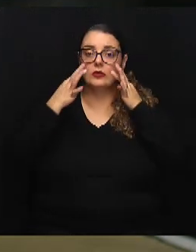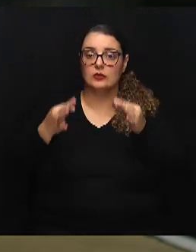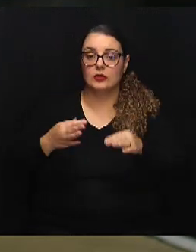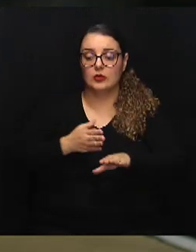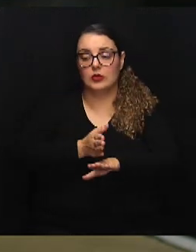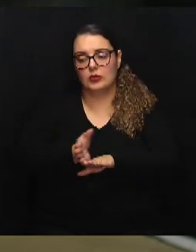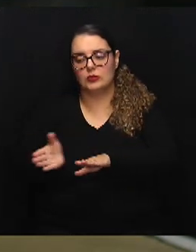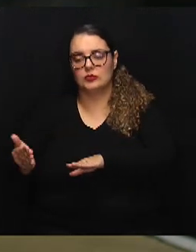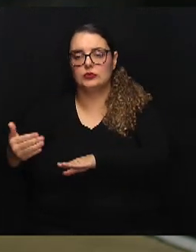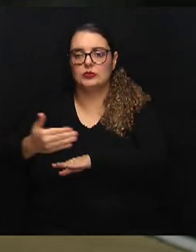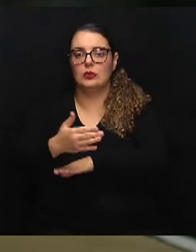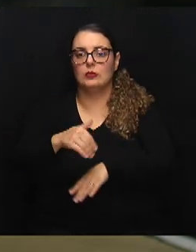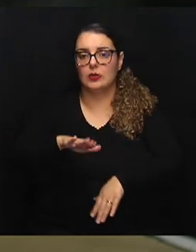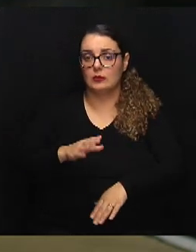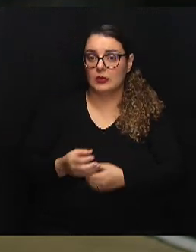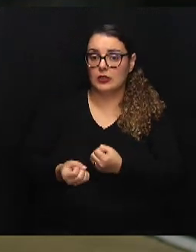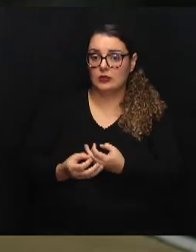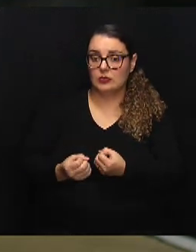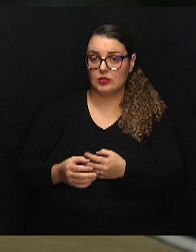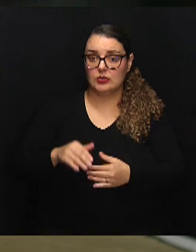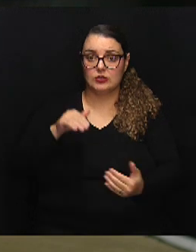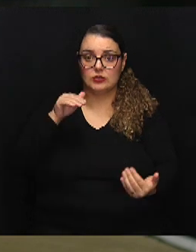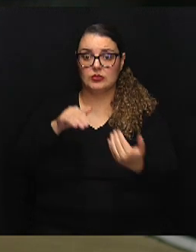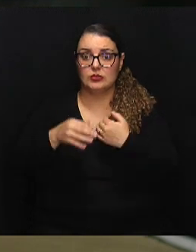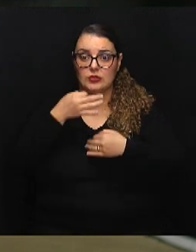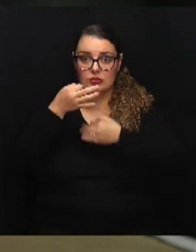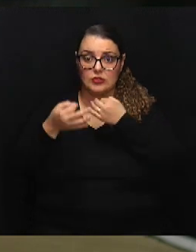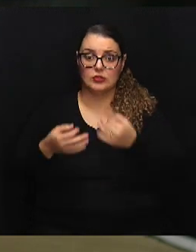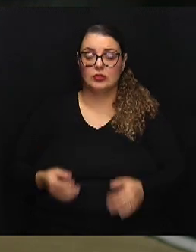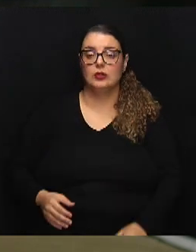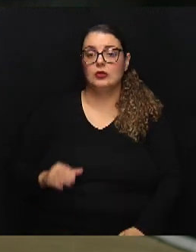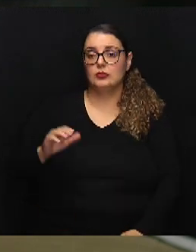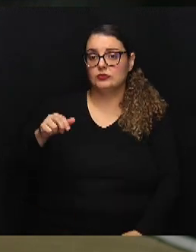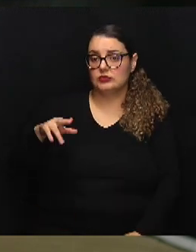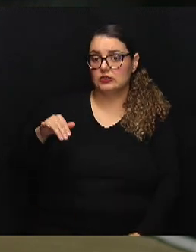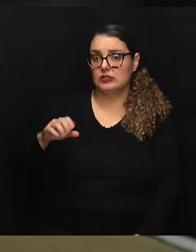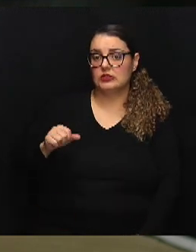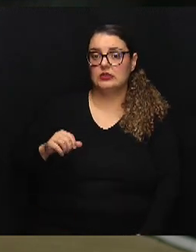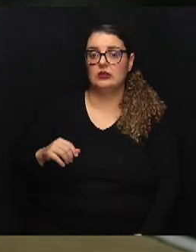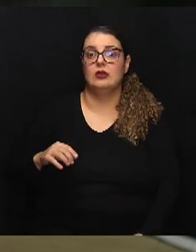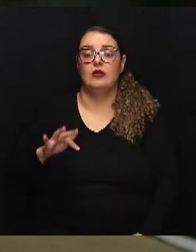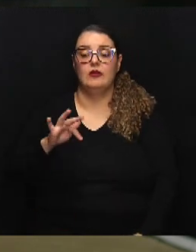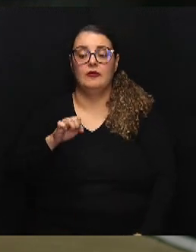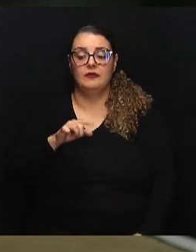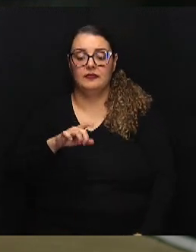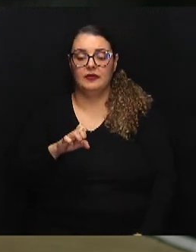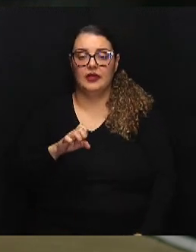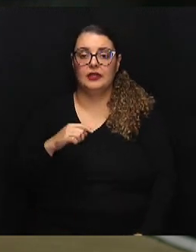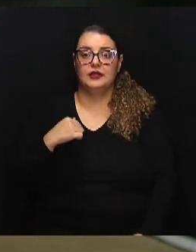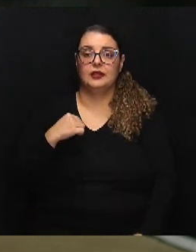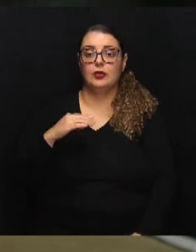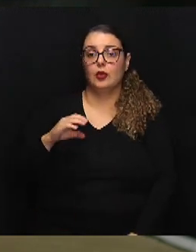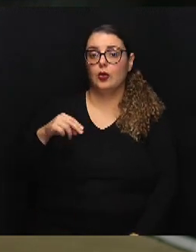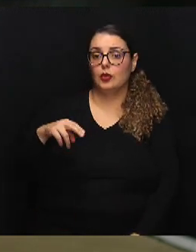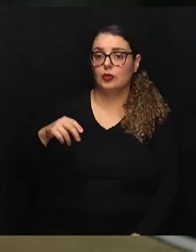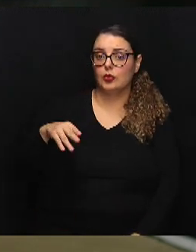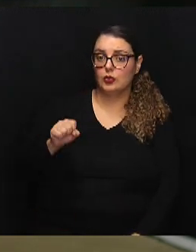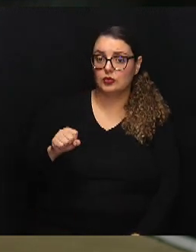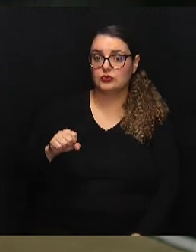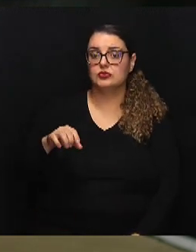desvios. Para mais informações de trânsito e sugestões, acesse os canais Fale Conosco da INDEC pelo site